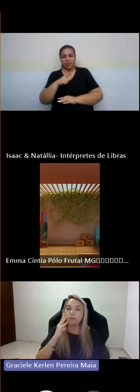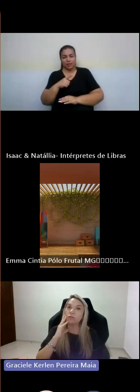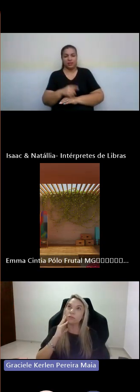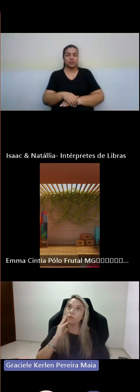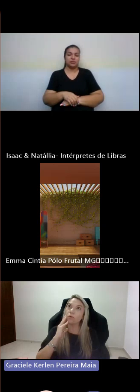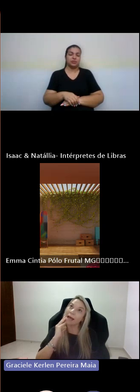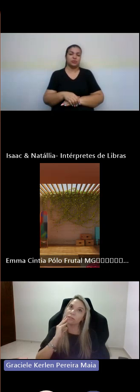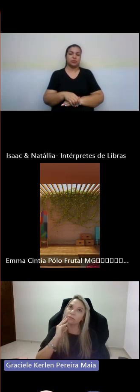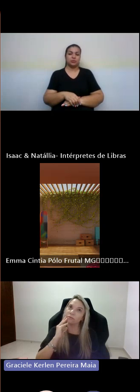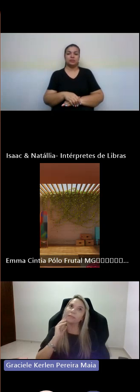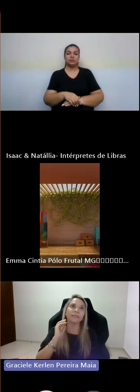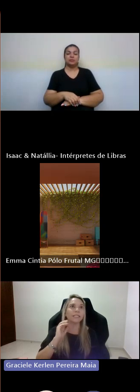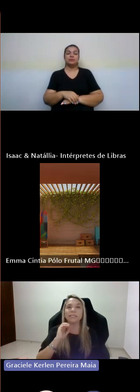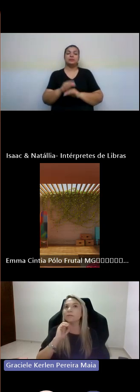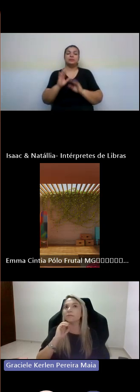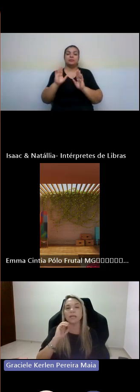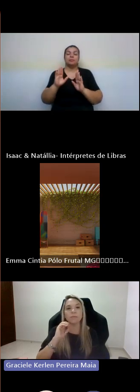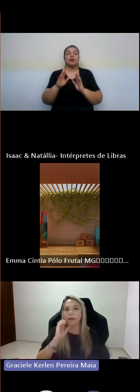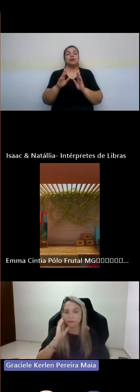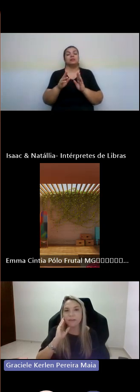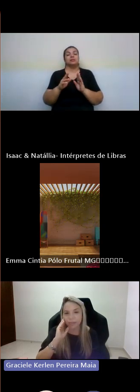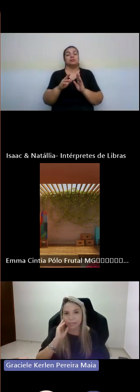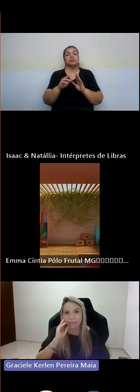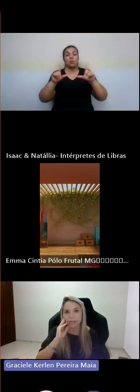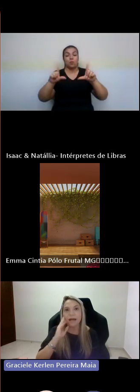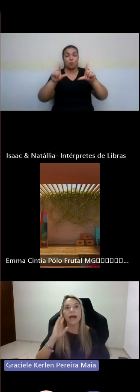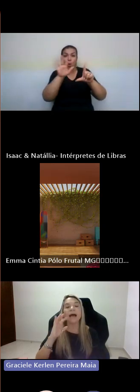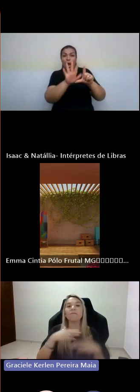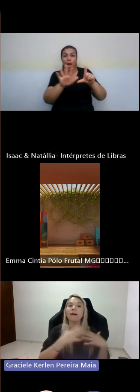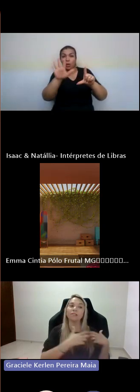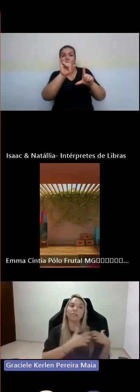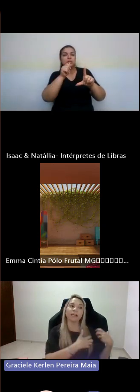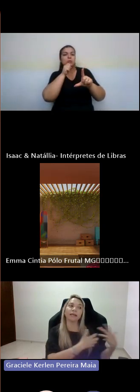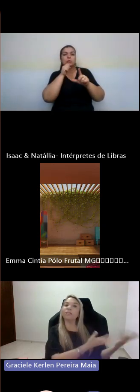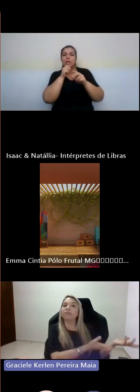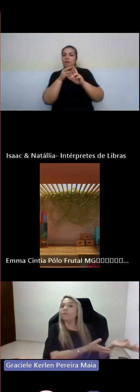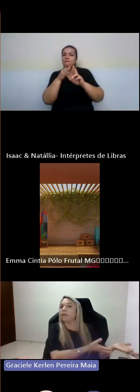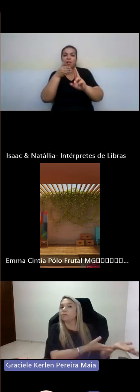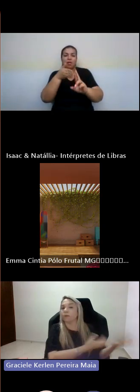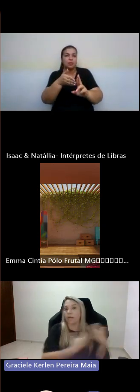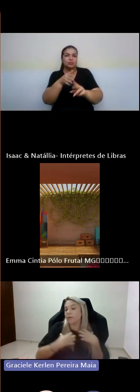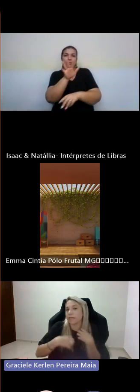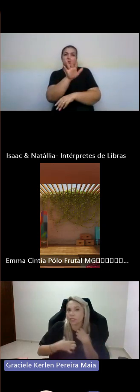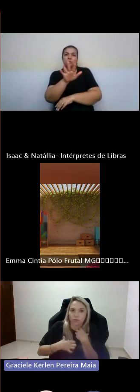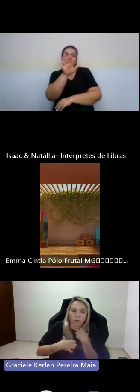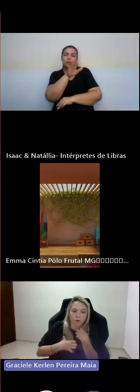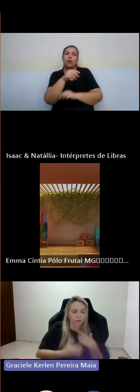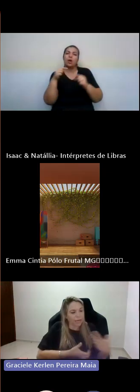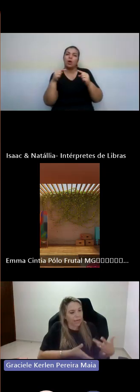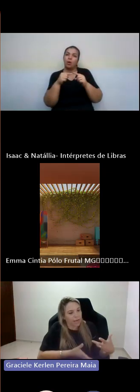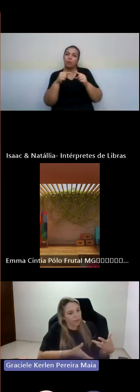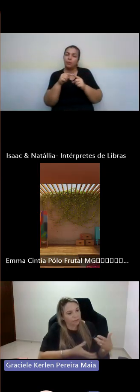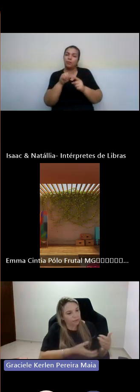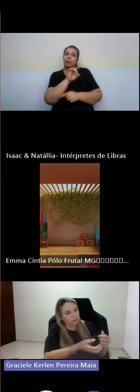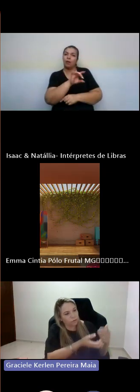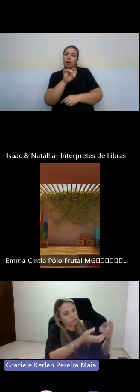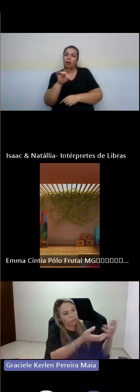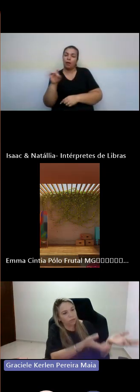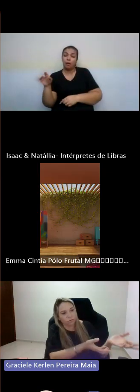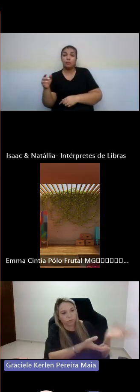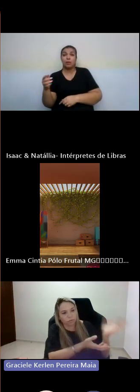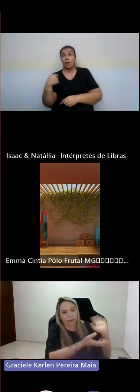a leitura do quadro, quando a gente não tem uma referência, ela vai de cada indivíduo. Eu entendi uma coisa, a Carla